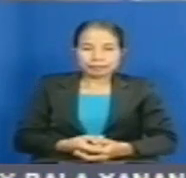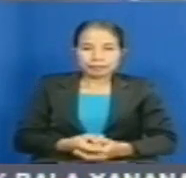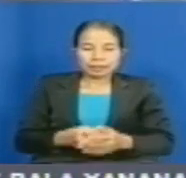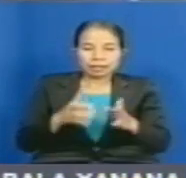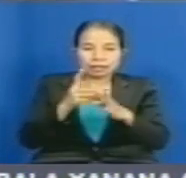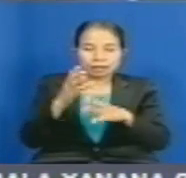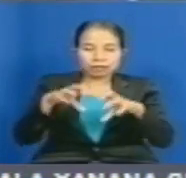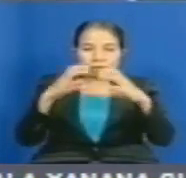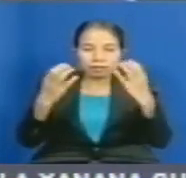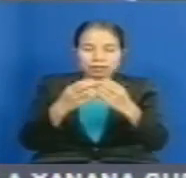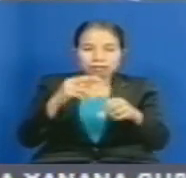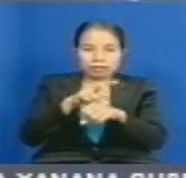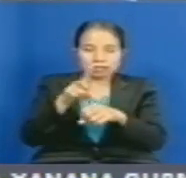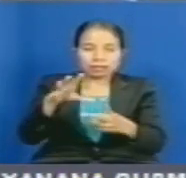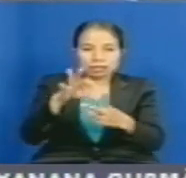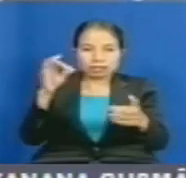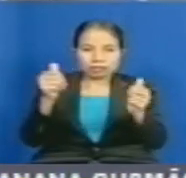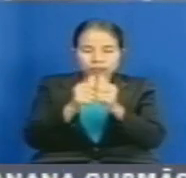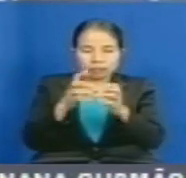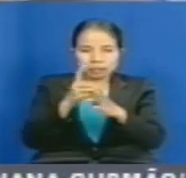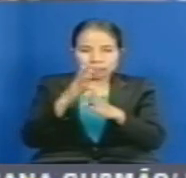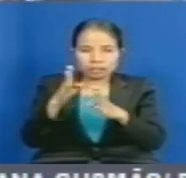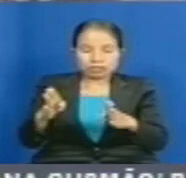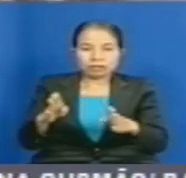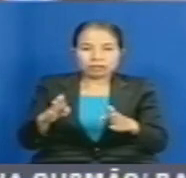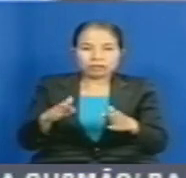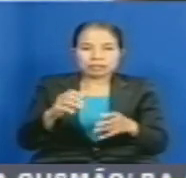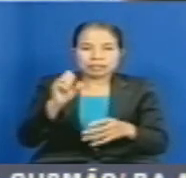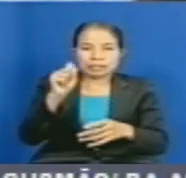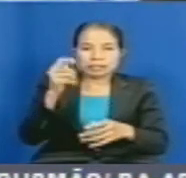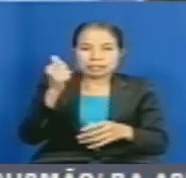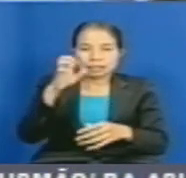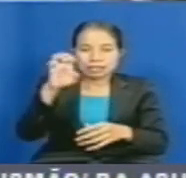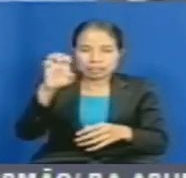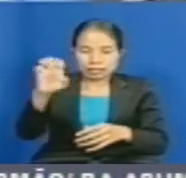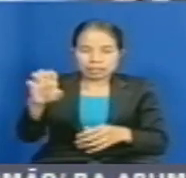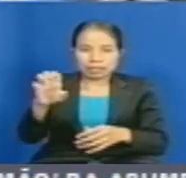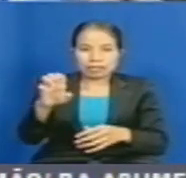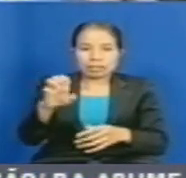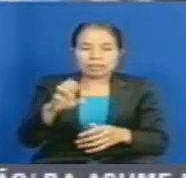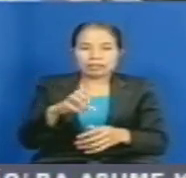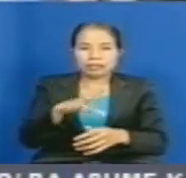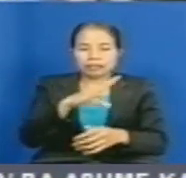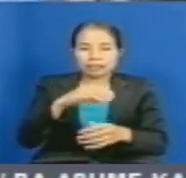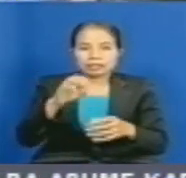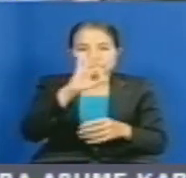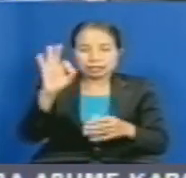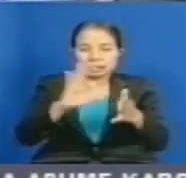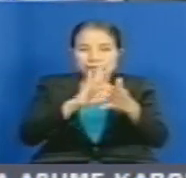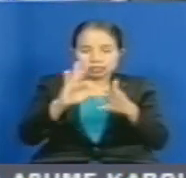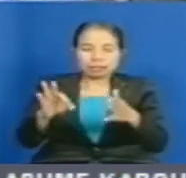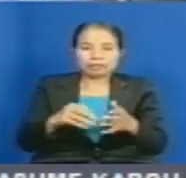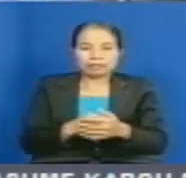Dirigente Comissão Nacional Eleição, Ramutuko, Diretor-Geral, Secretariado Técnico, Administração Eleitoral. Sexta semana, né,